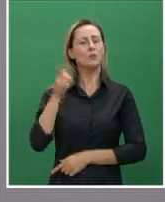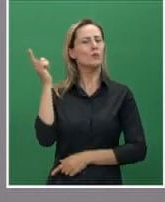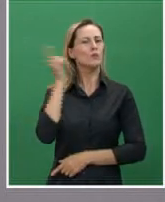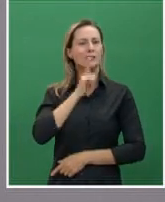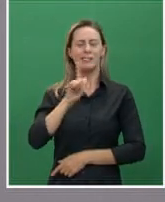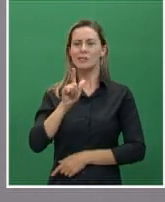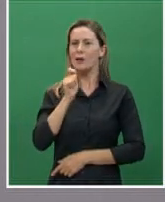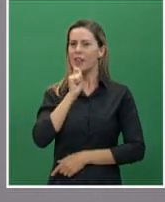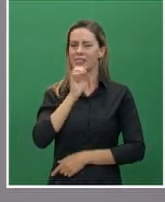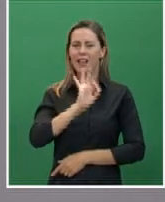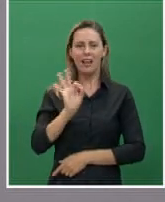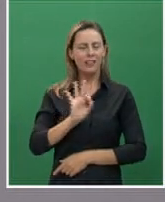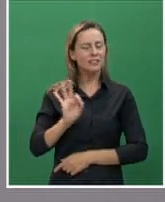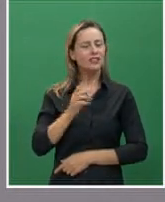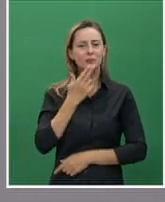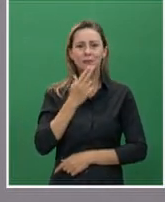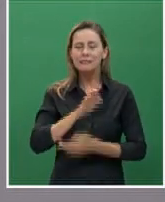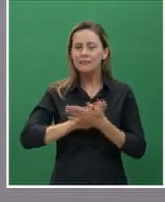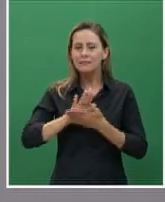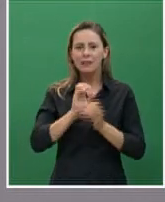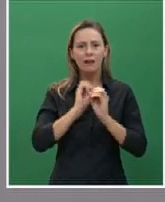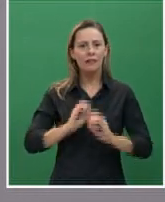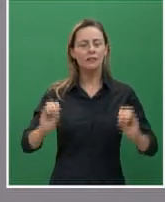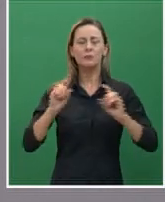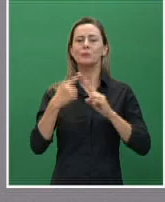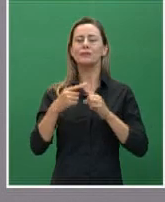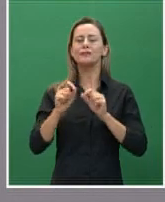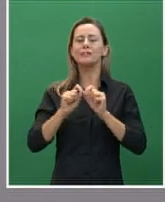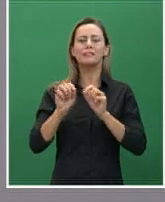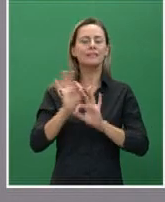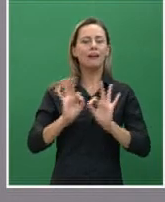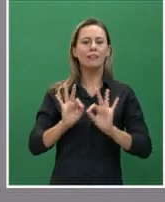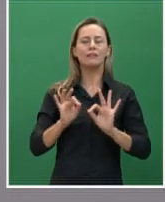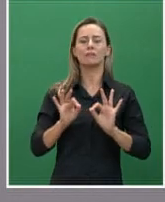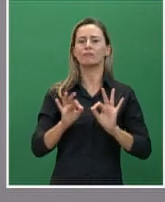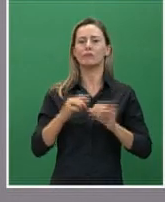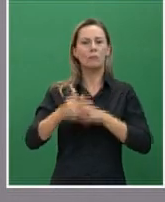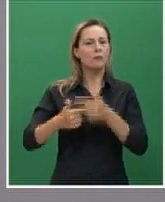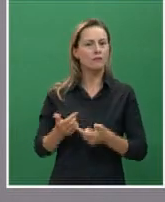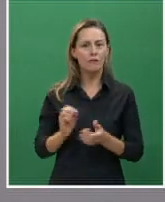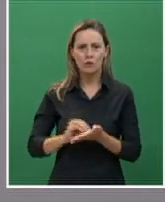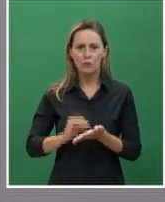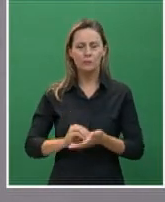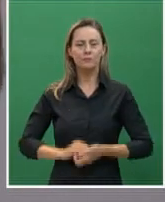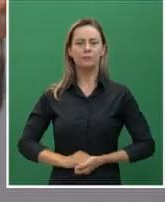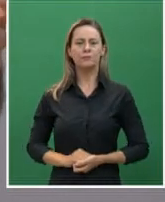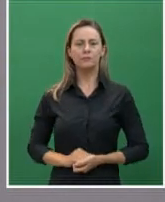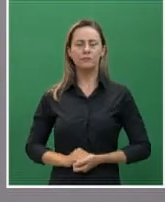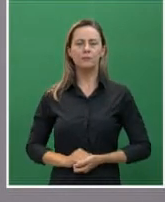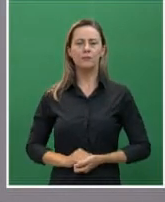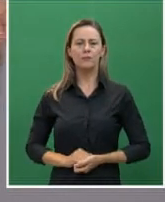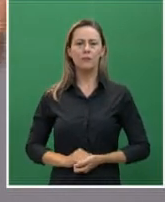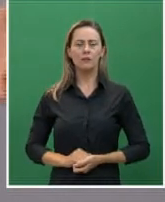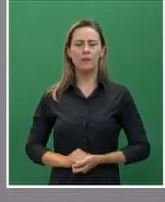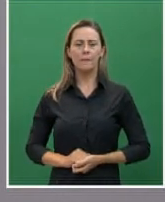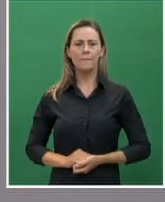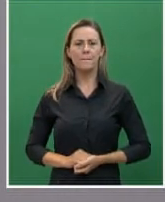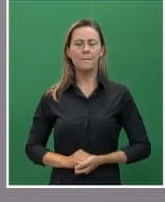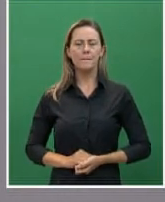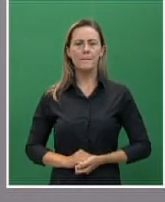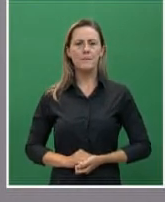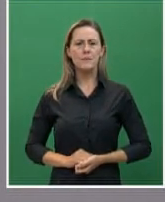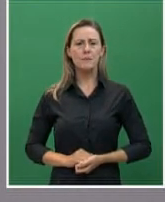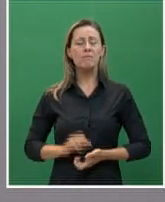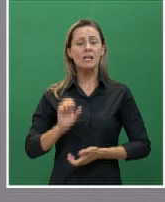entregar nenhum título Neste período que a mente que não fez a sua parte não tomou iniciativa mesmo quando eu tava na frente mesmo